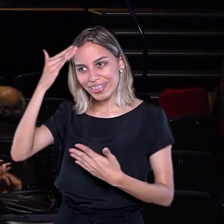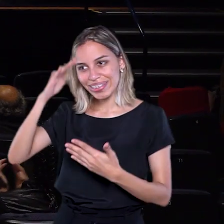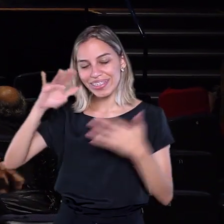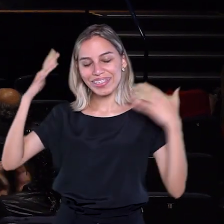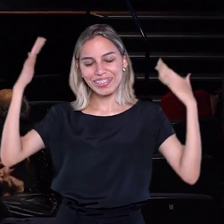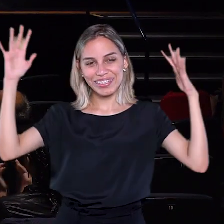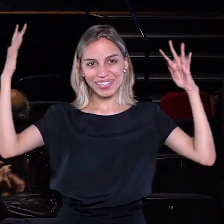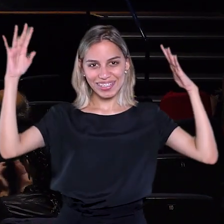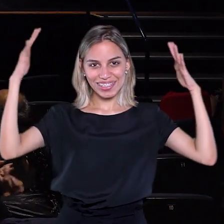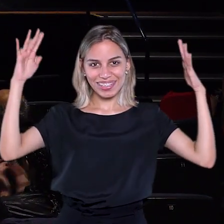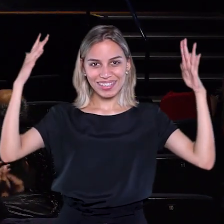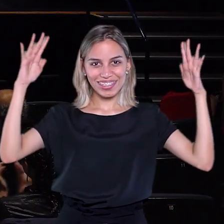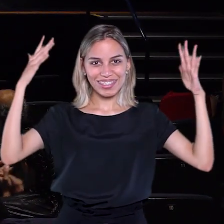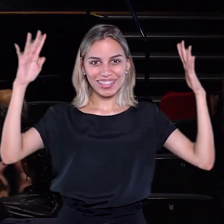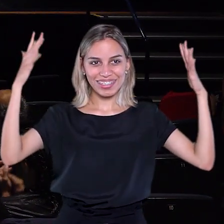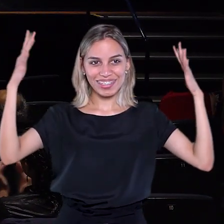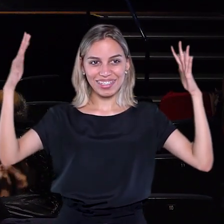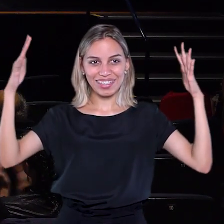catar os cacos dos